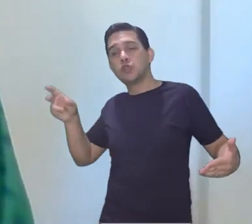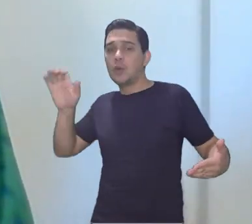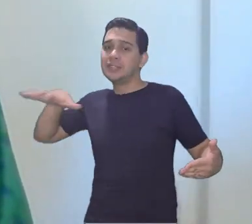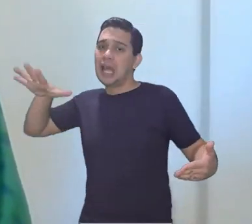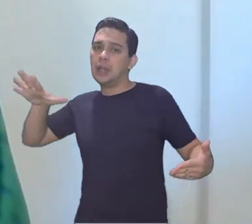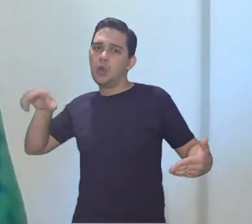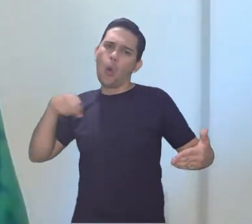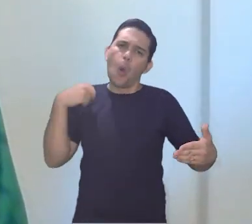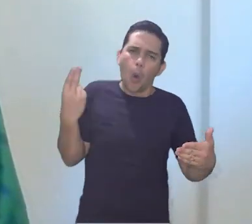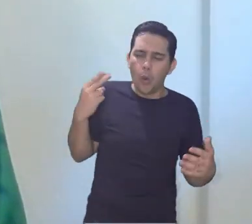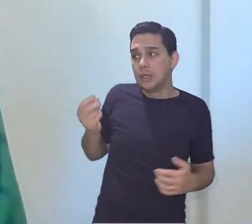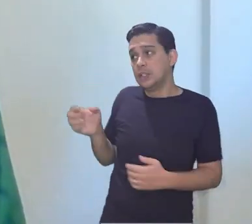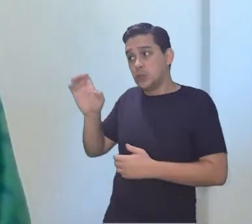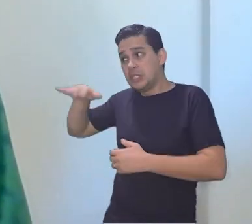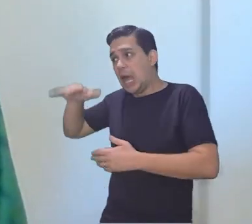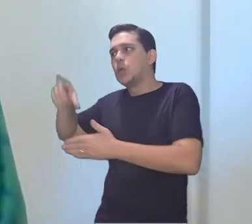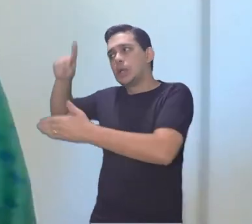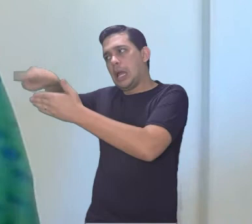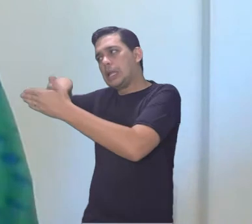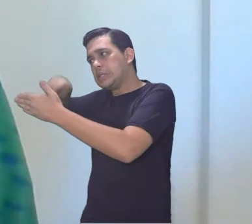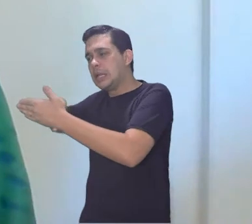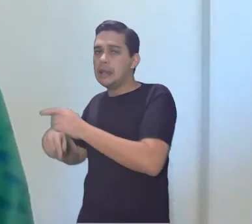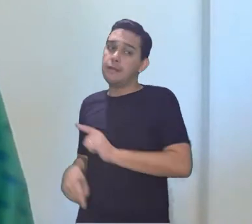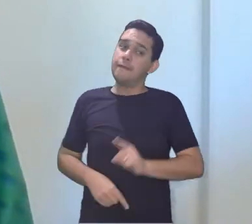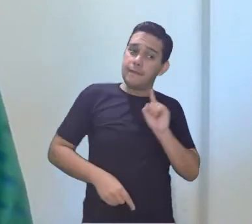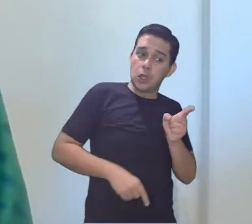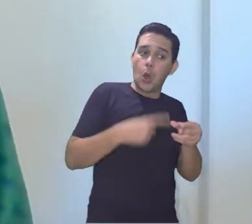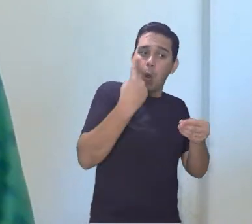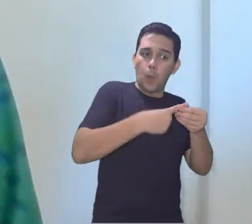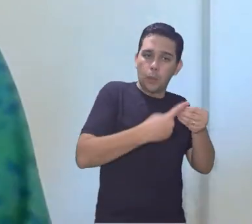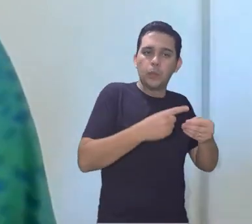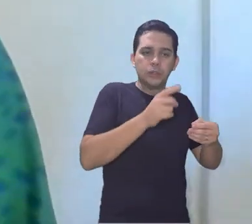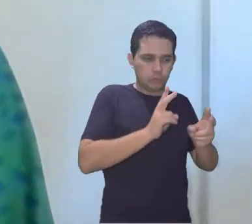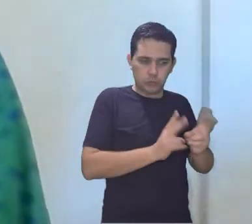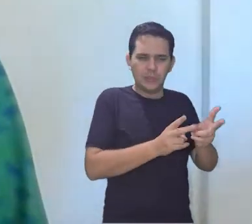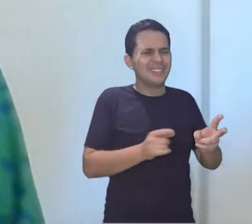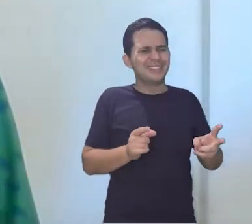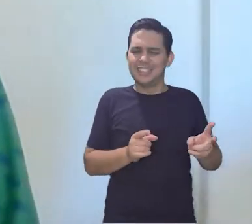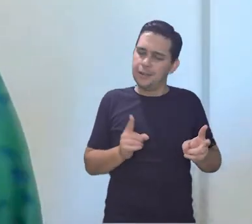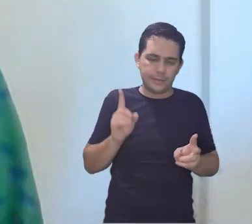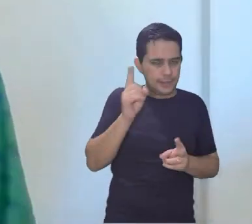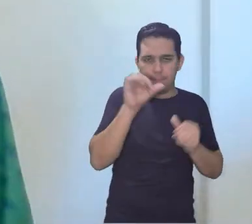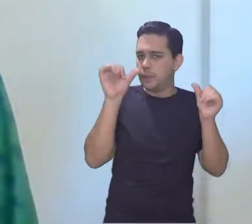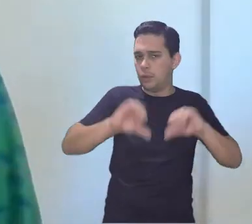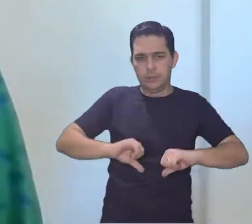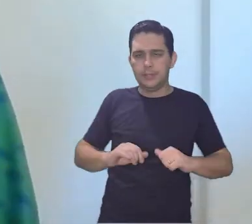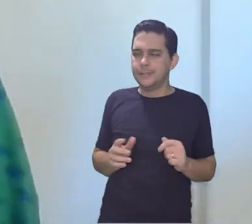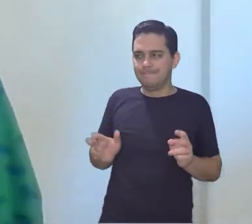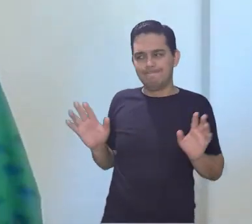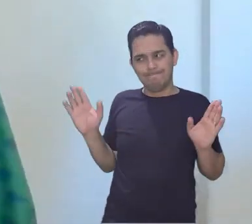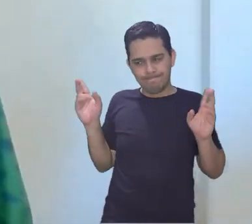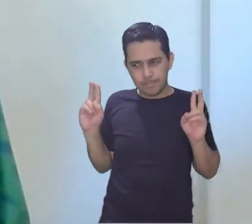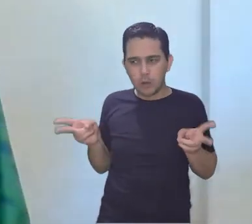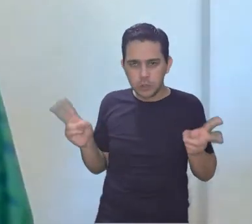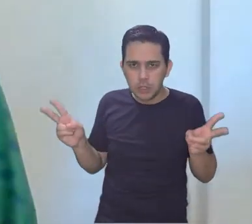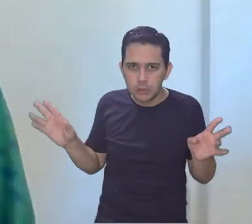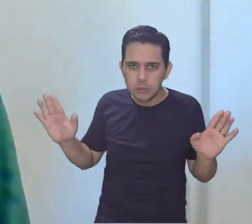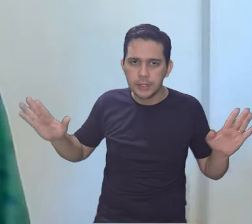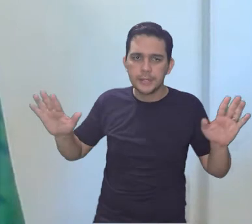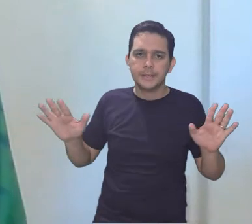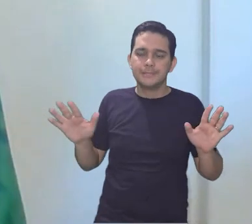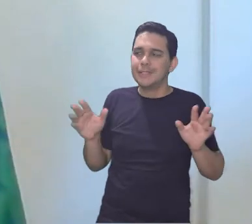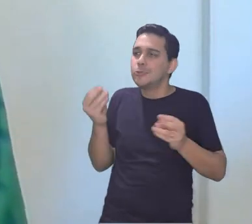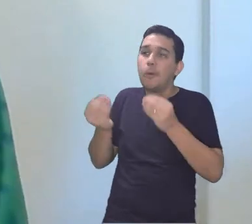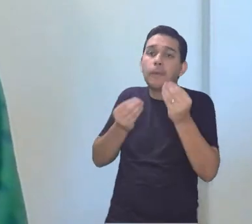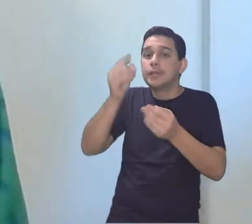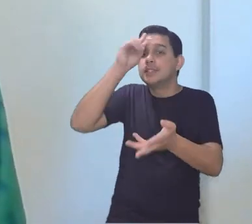foi que o ideal seria, então, o que poderia resolver esse problema dessas divergências, dessas